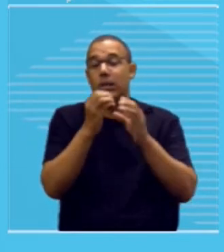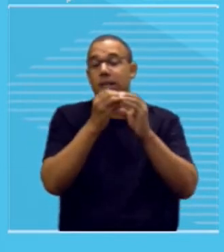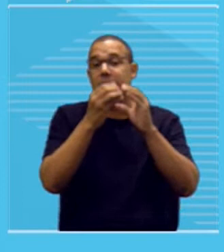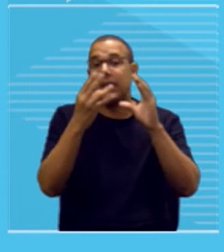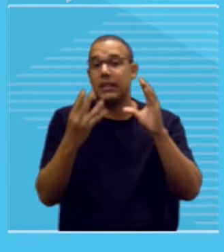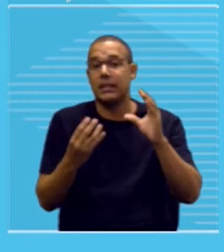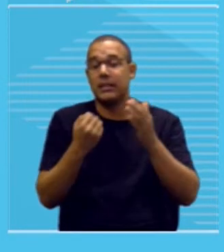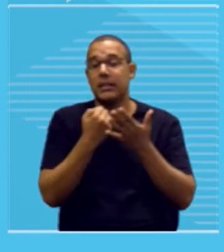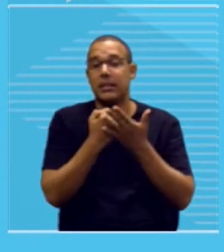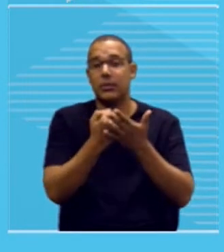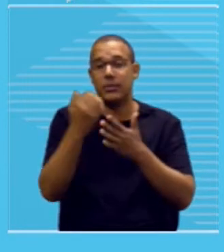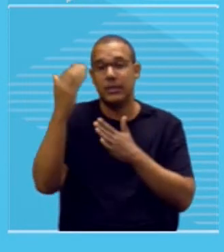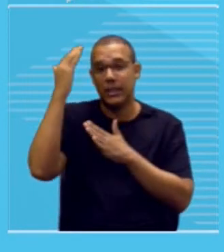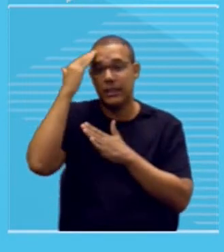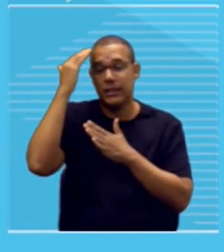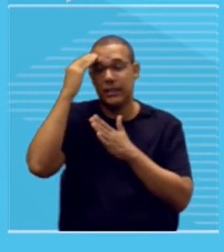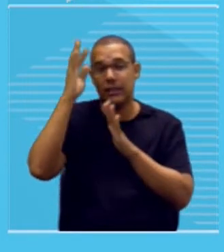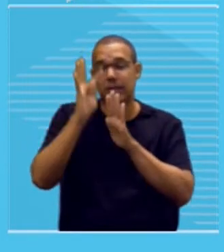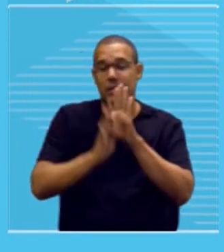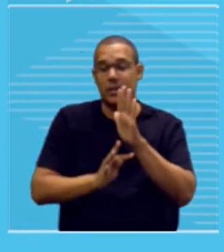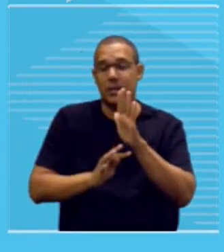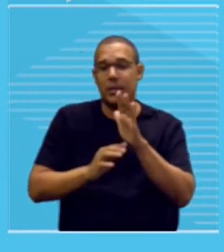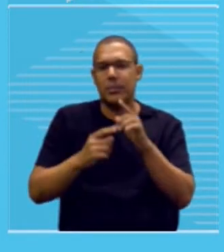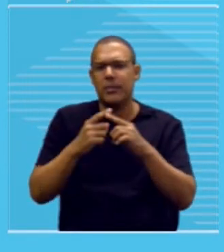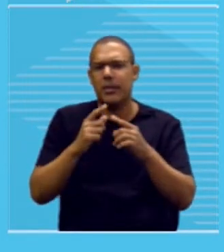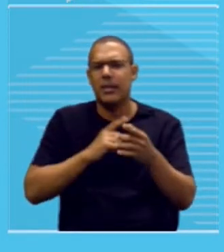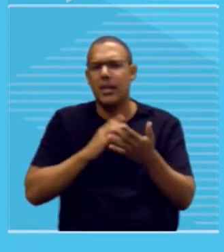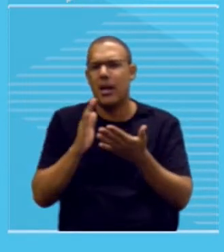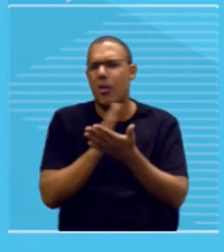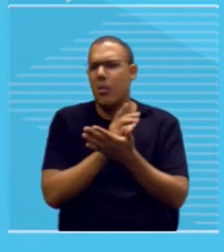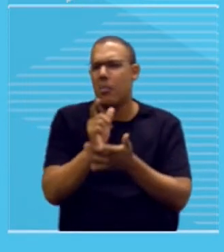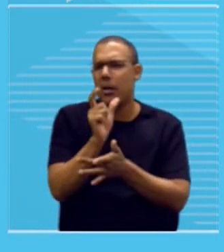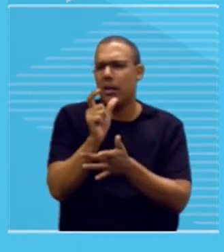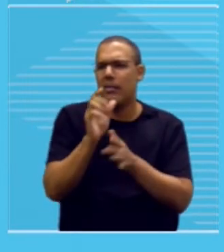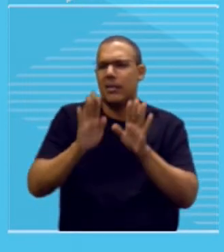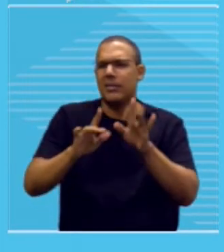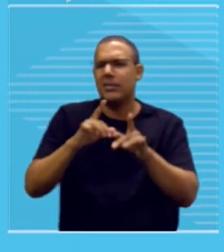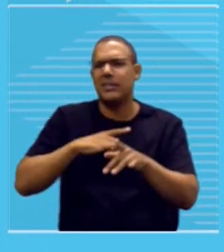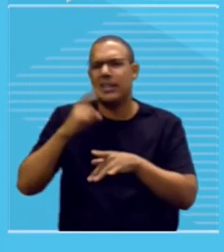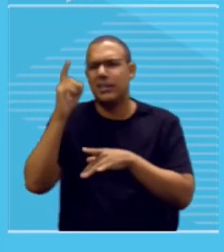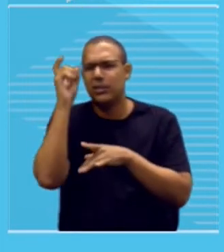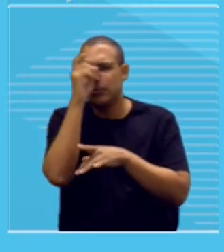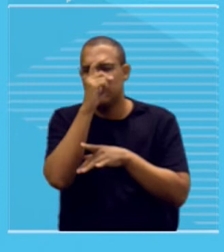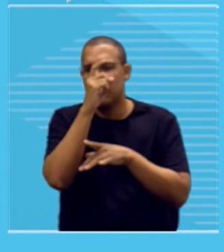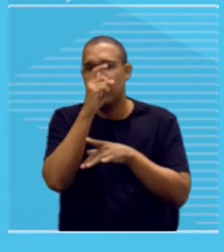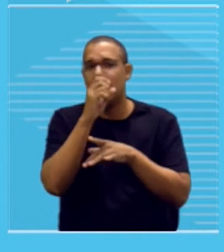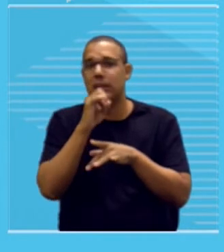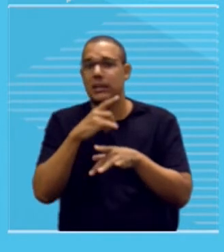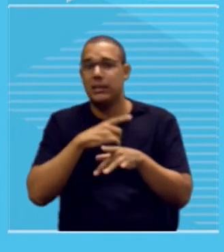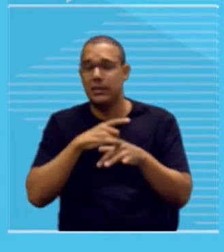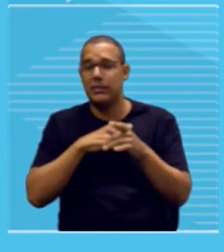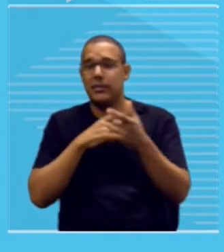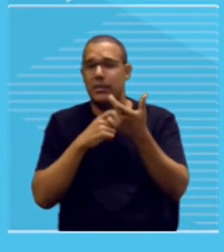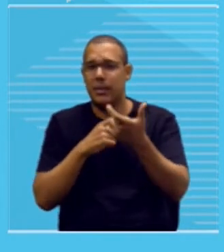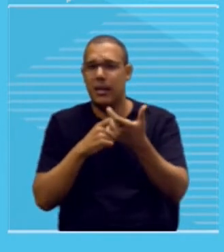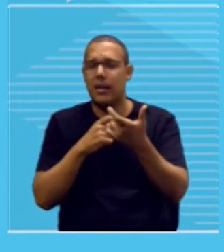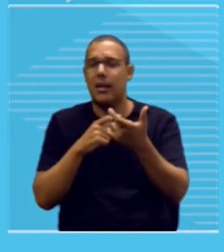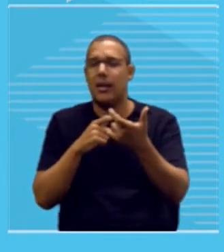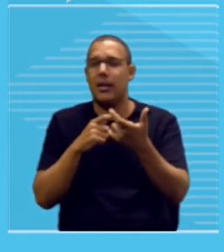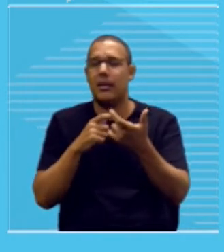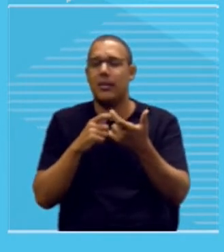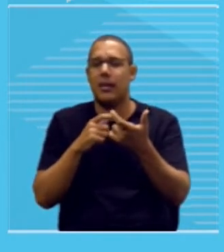ajudar vocês eu sei que vai aparecer uma palavra outra que a gente vai ter dificuldade que vocês não vão conhecer e aí quando aparecer isso você